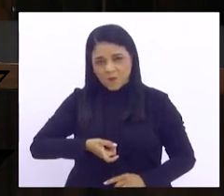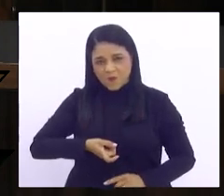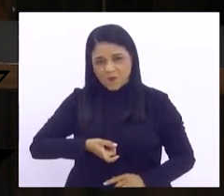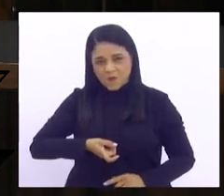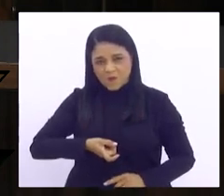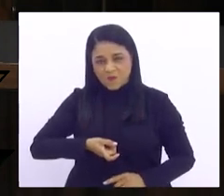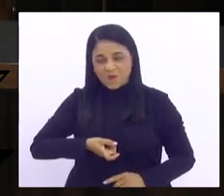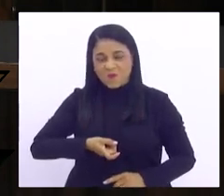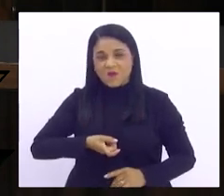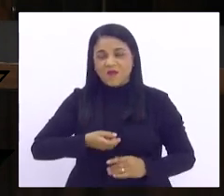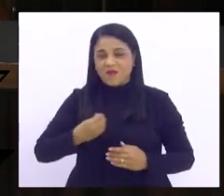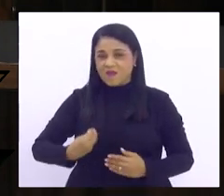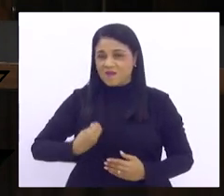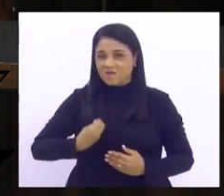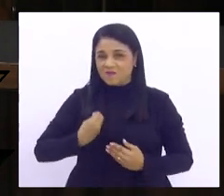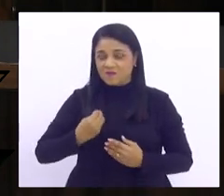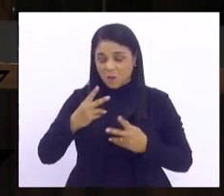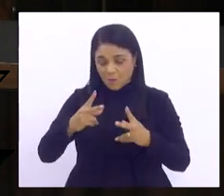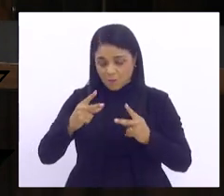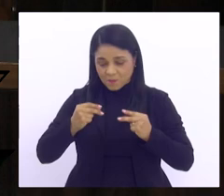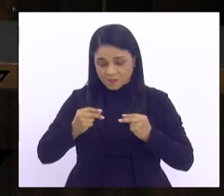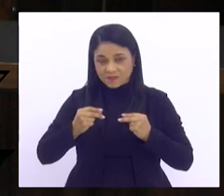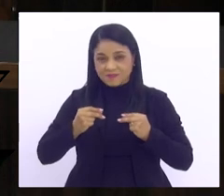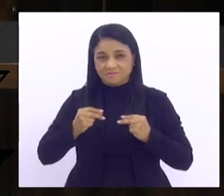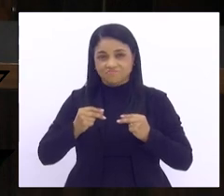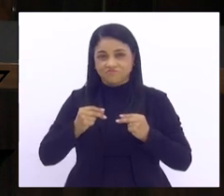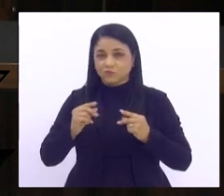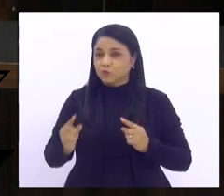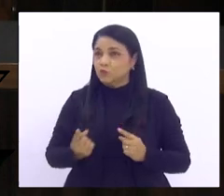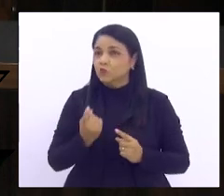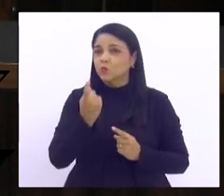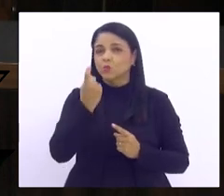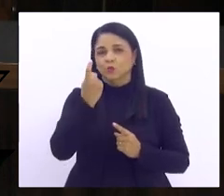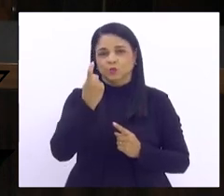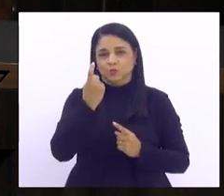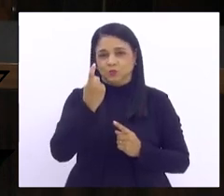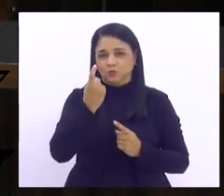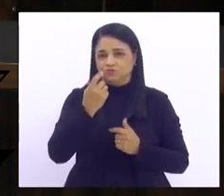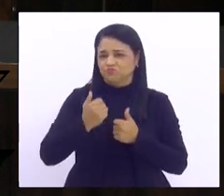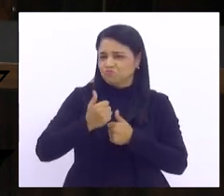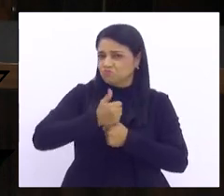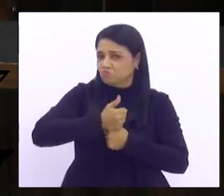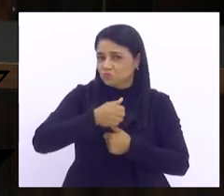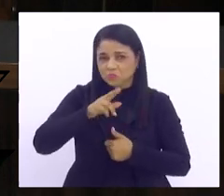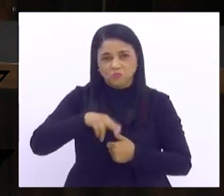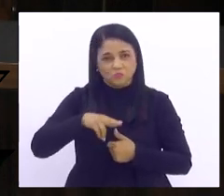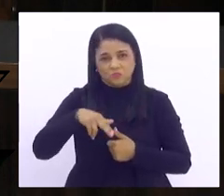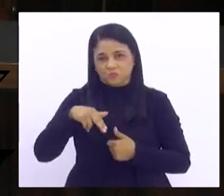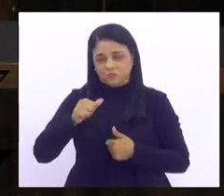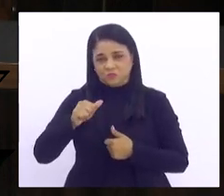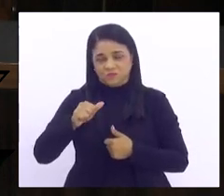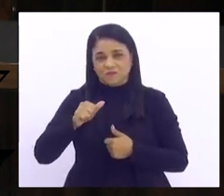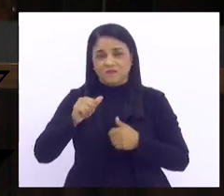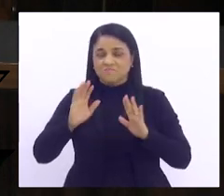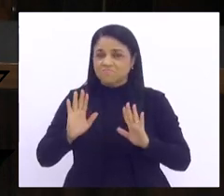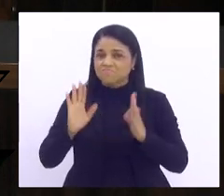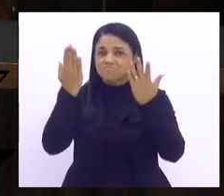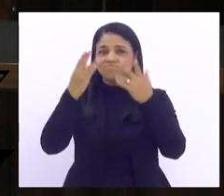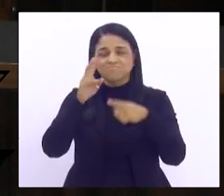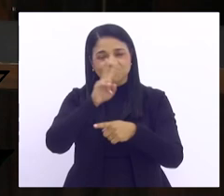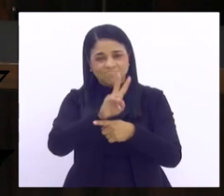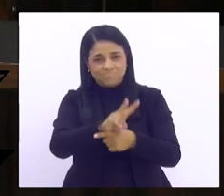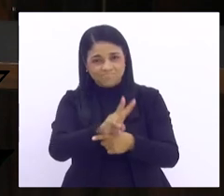vida é um presente único e insubstituível, e é nosso dever protegê-la e celebrá-la